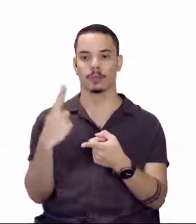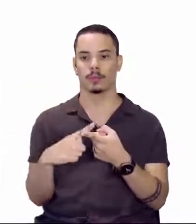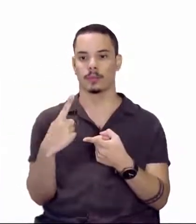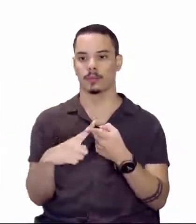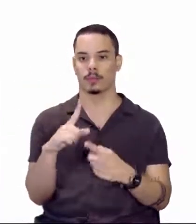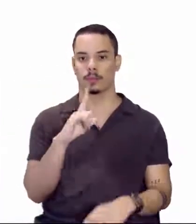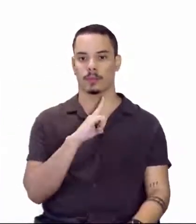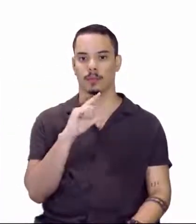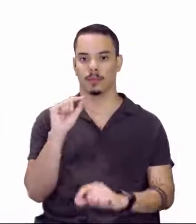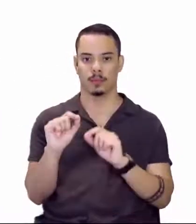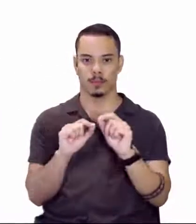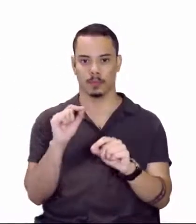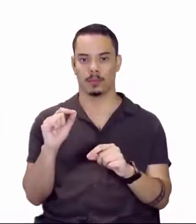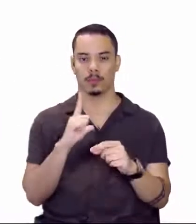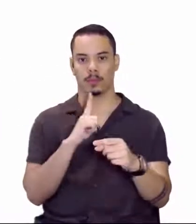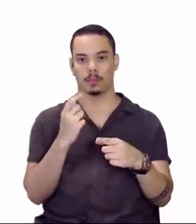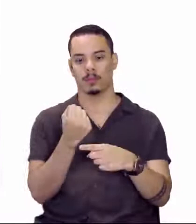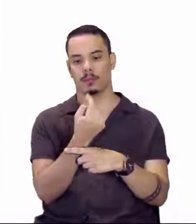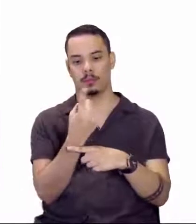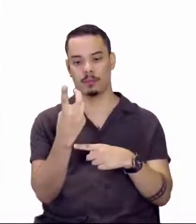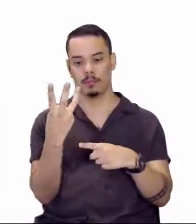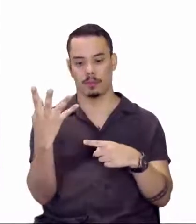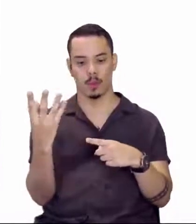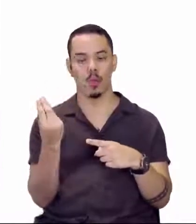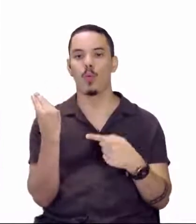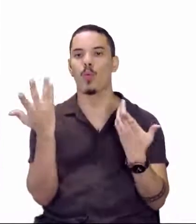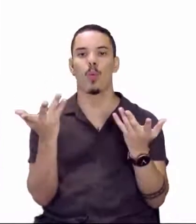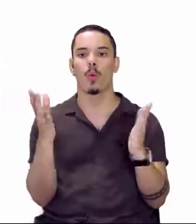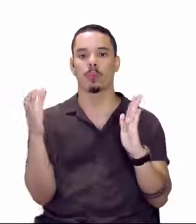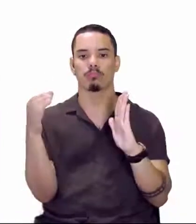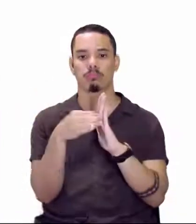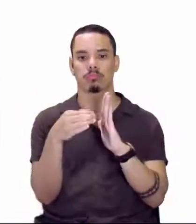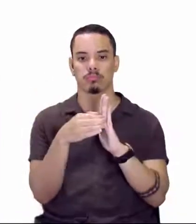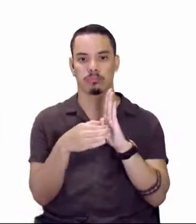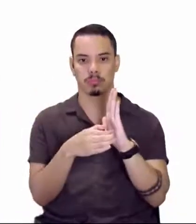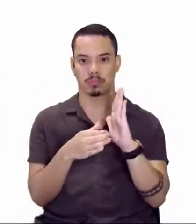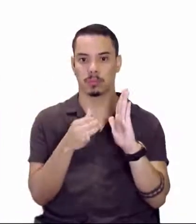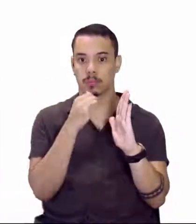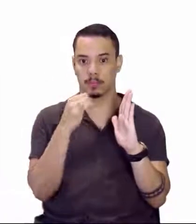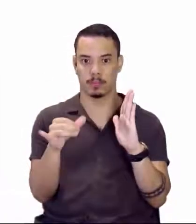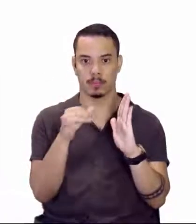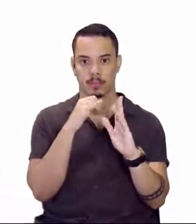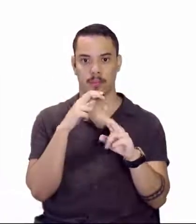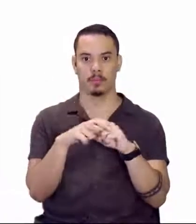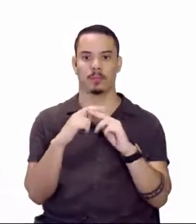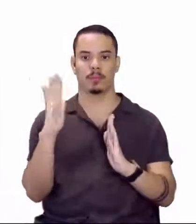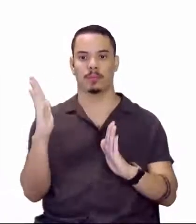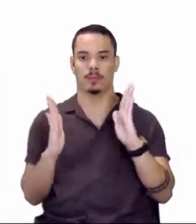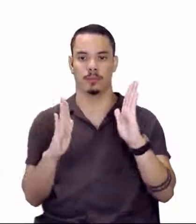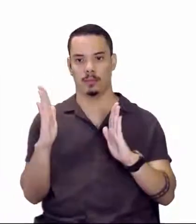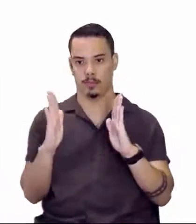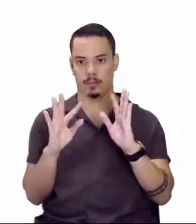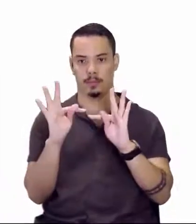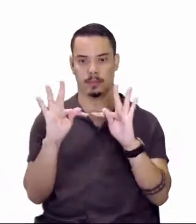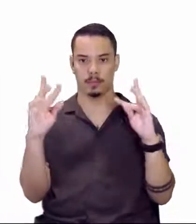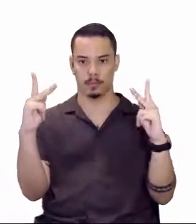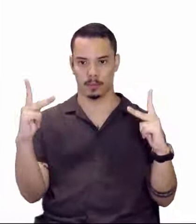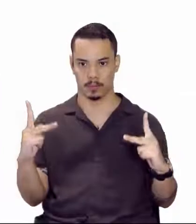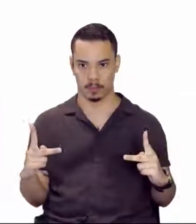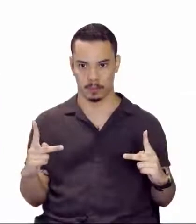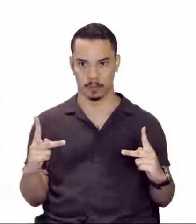tem 2 níveis de energia. Consequentemente, o período da tabela periódica, onde esse